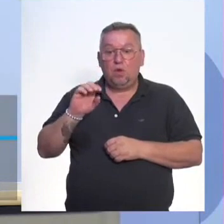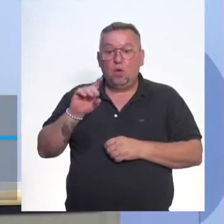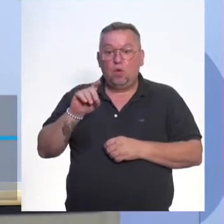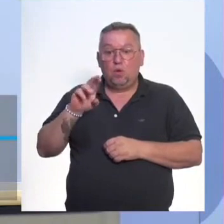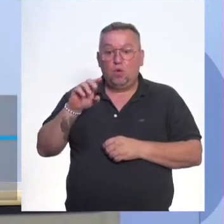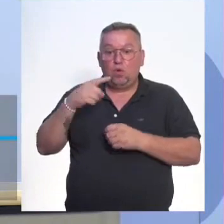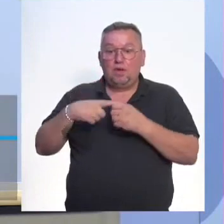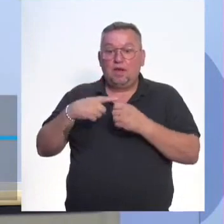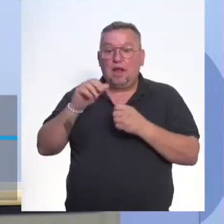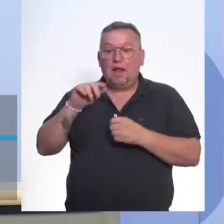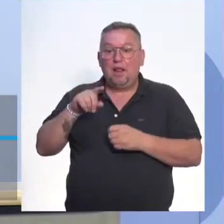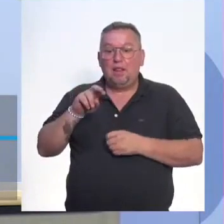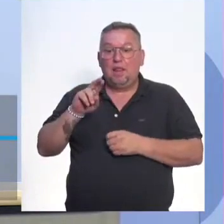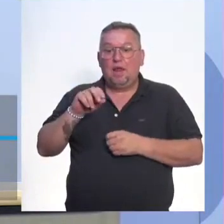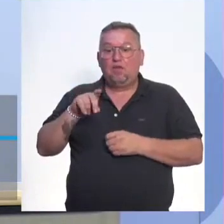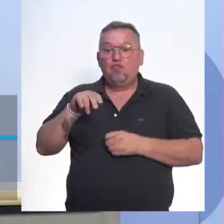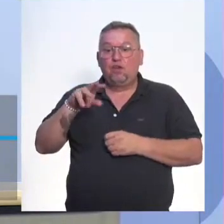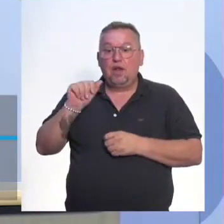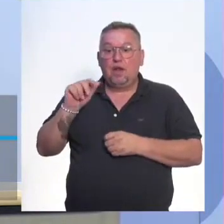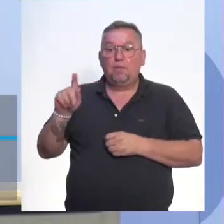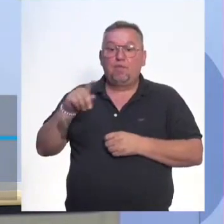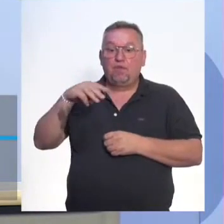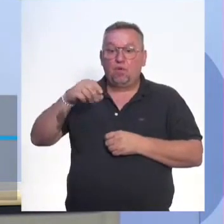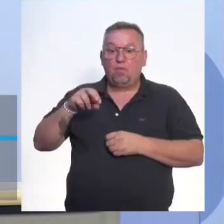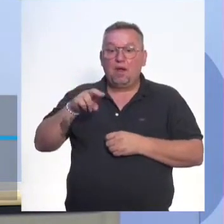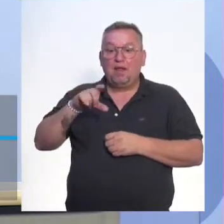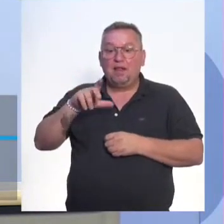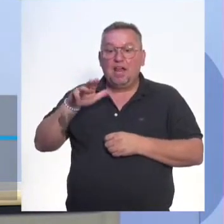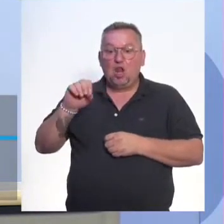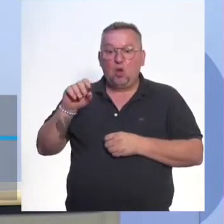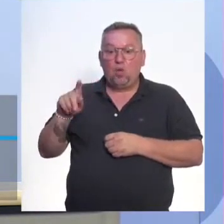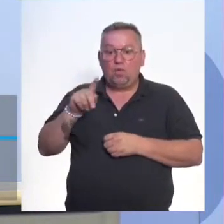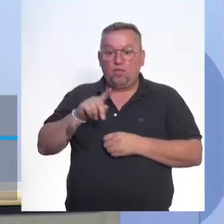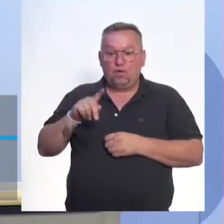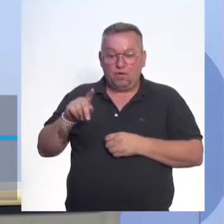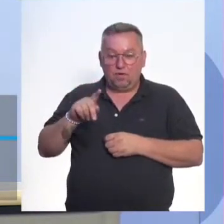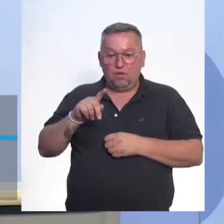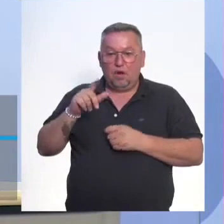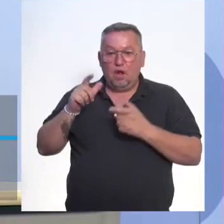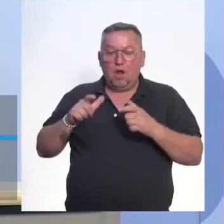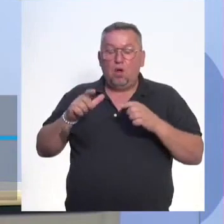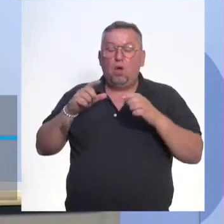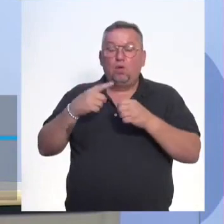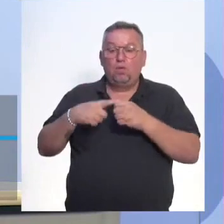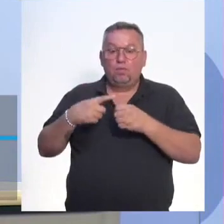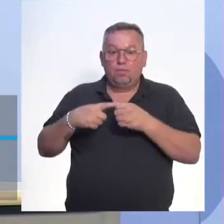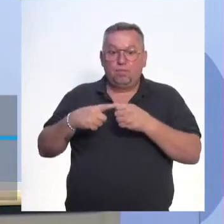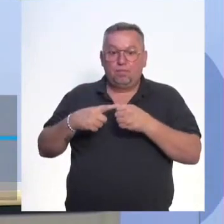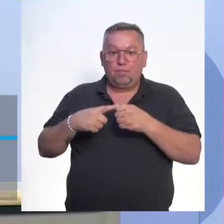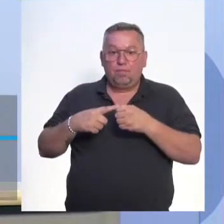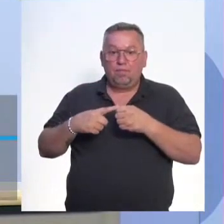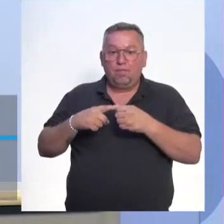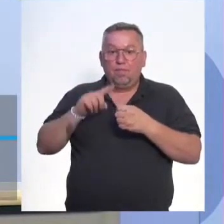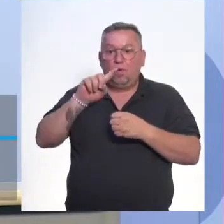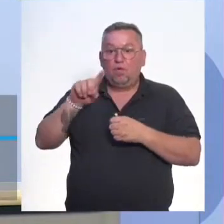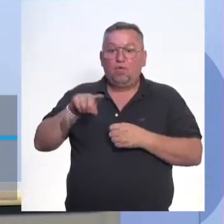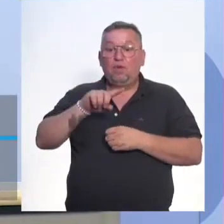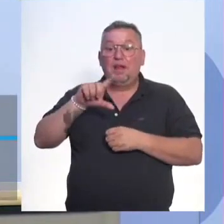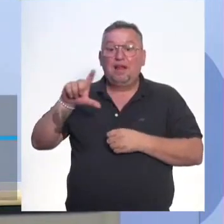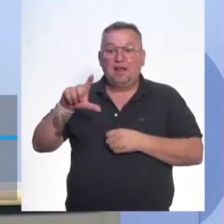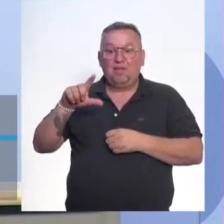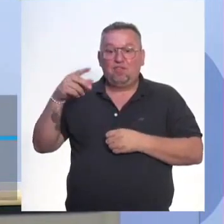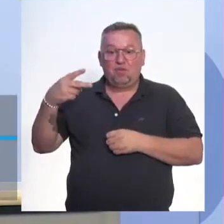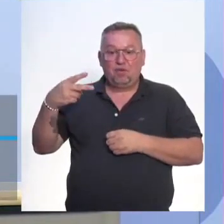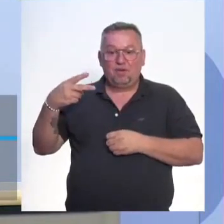em Andradina. Professor Marcelo, da escola Professor Caetano Zamiti Mamana, da Zona Leste aqui de São Paulo,